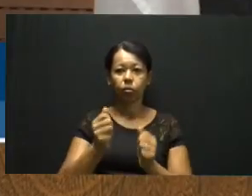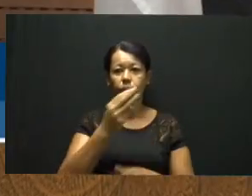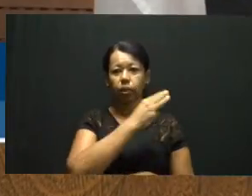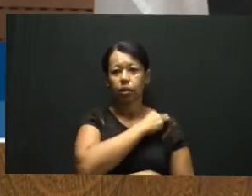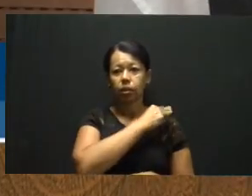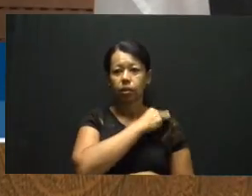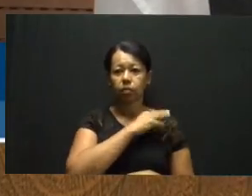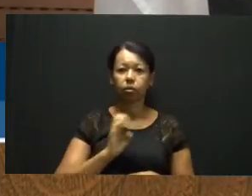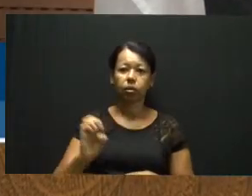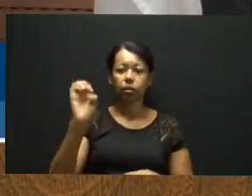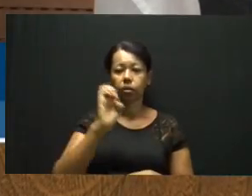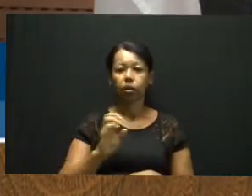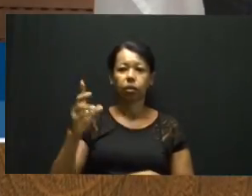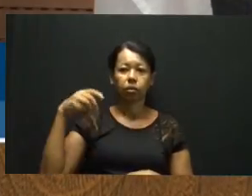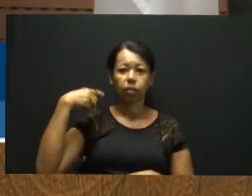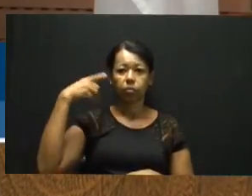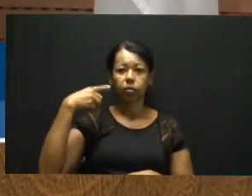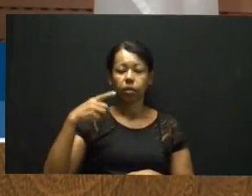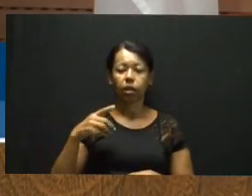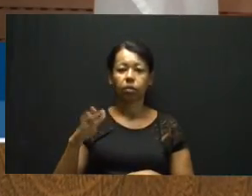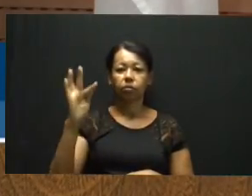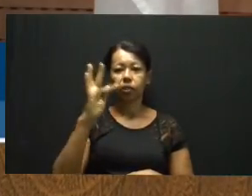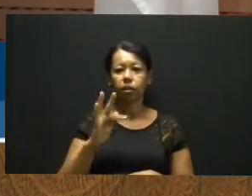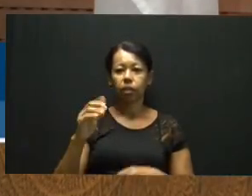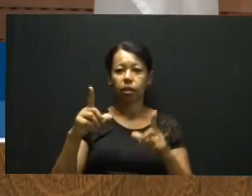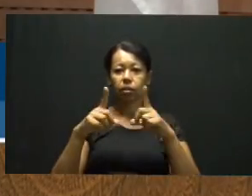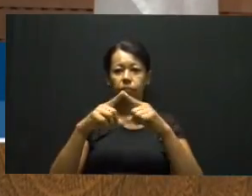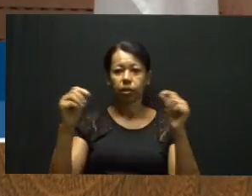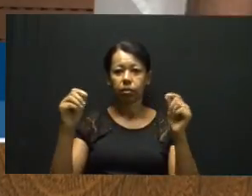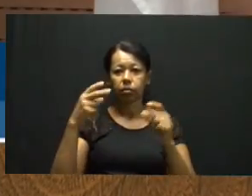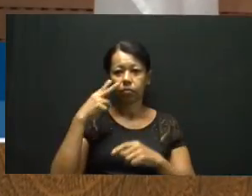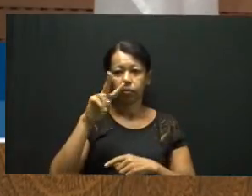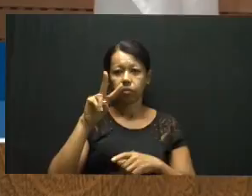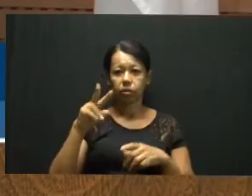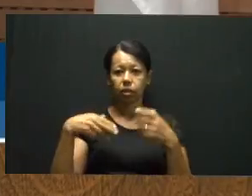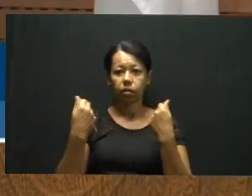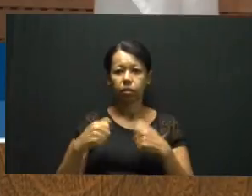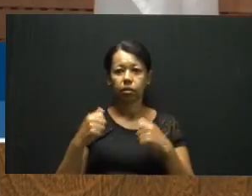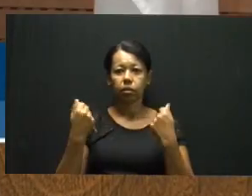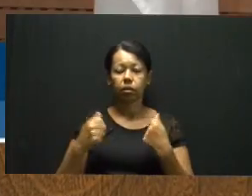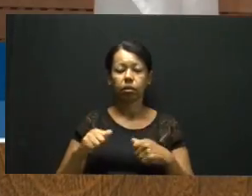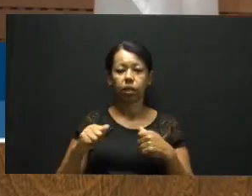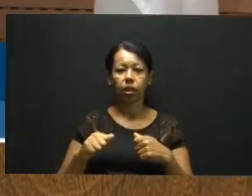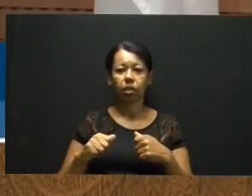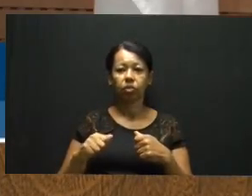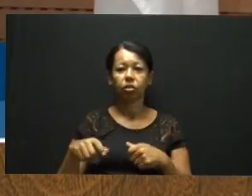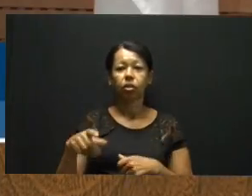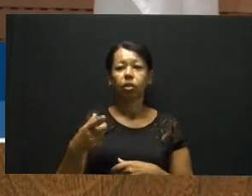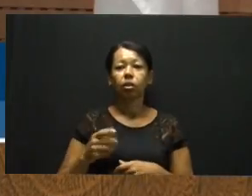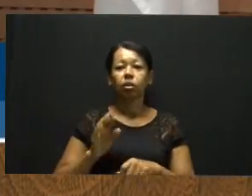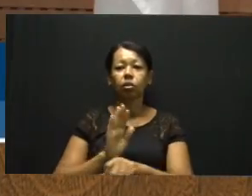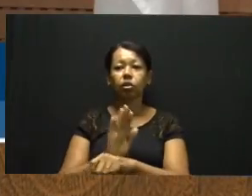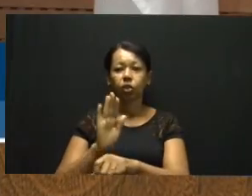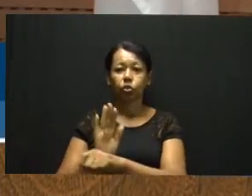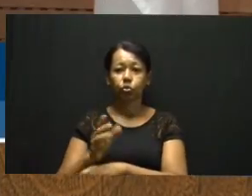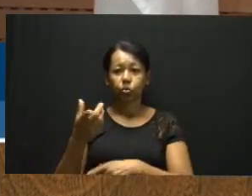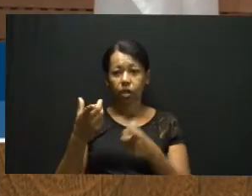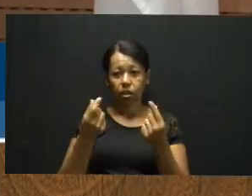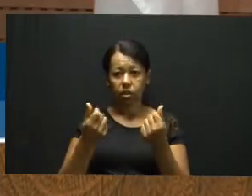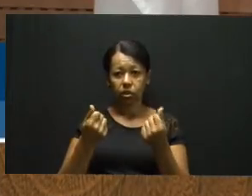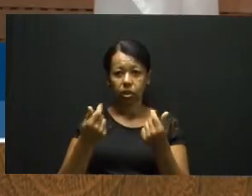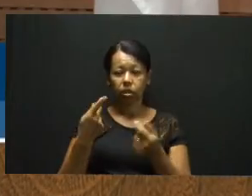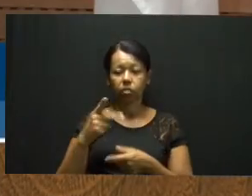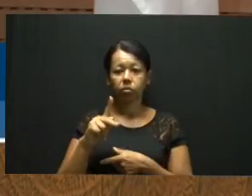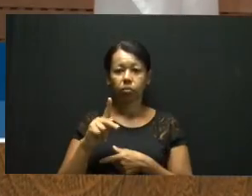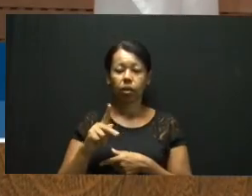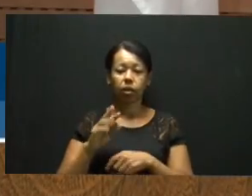e deputados federais em Brasília, observou-se a necessidade de numerária para atender as despesas da